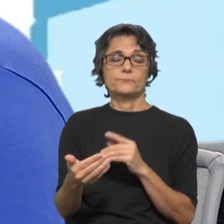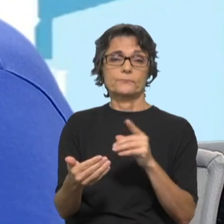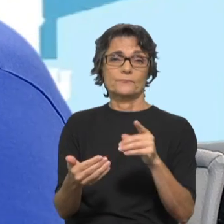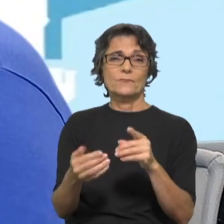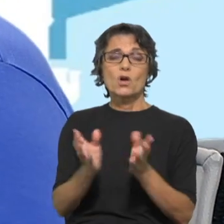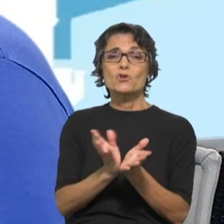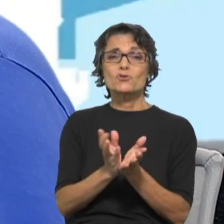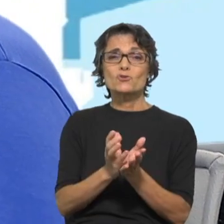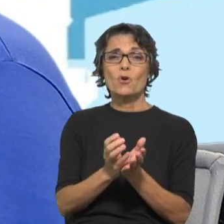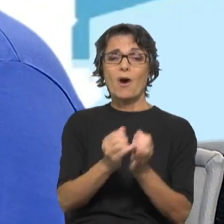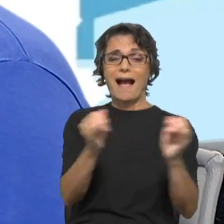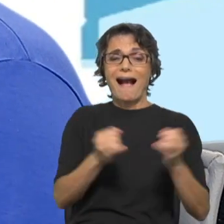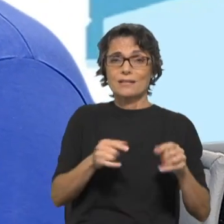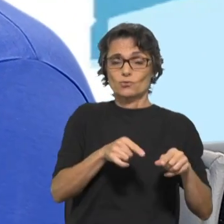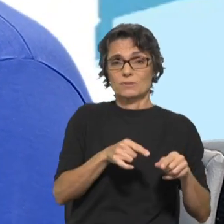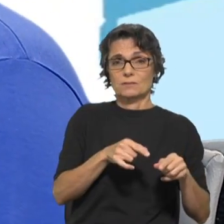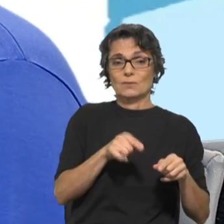única diocese onde o movimento não está.